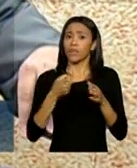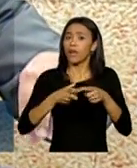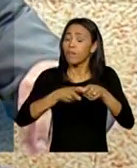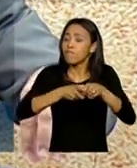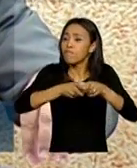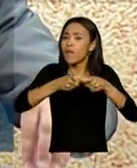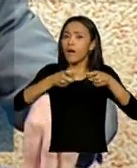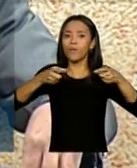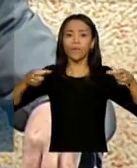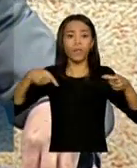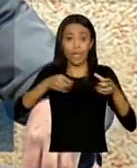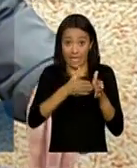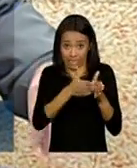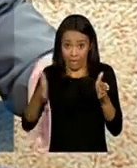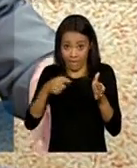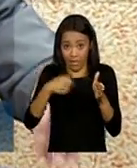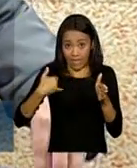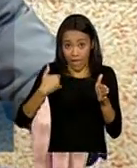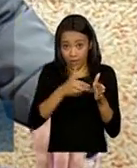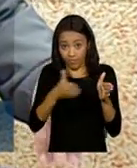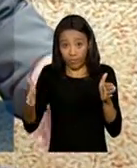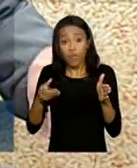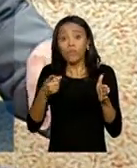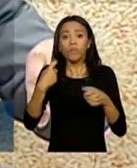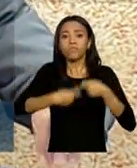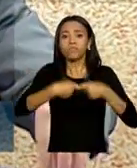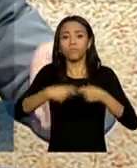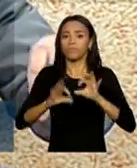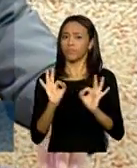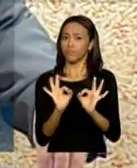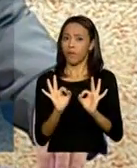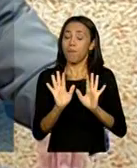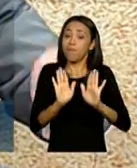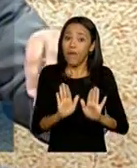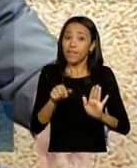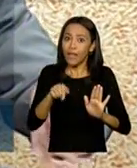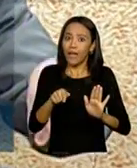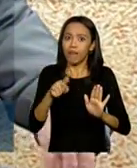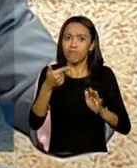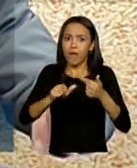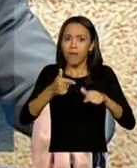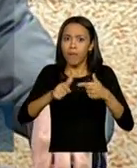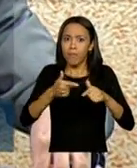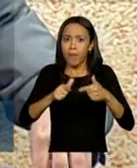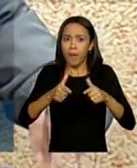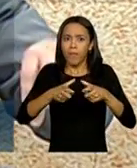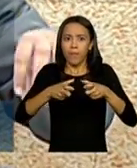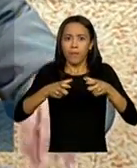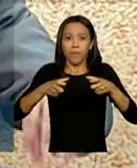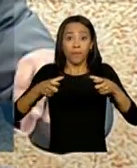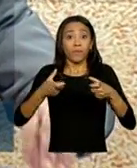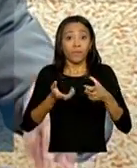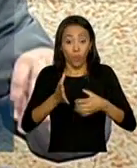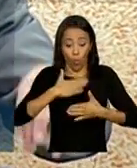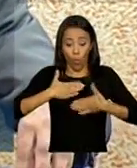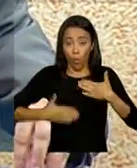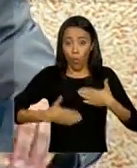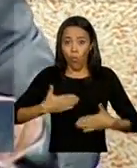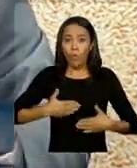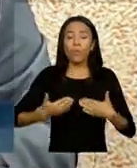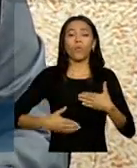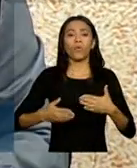casos atividade sexual ainda mas a faixa etária que tem a maior chance de produzir o maior número de anticorpos ou seja o momento ideal paraa